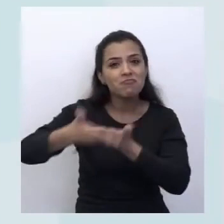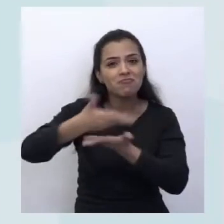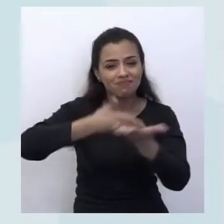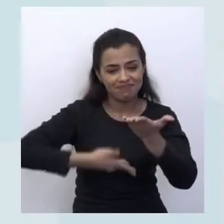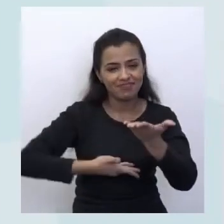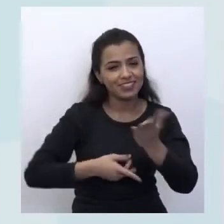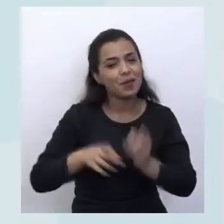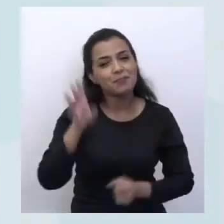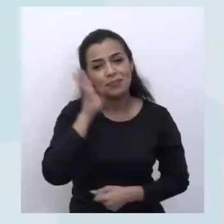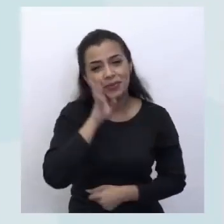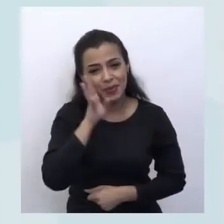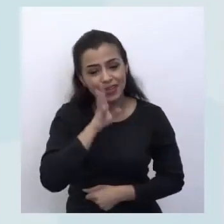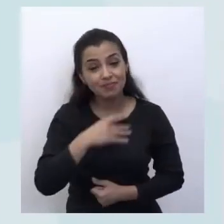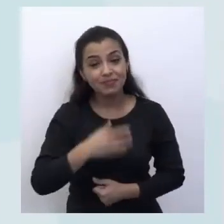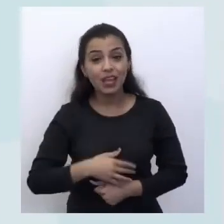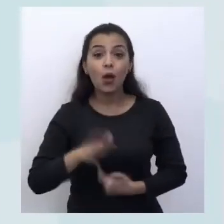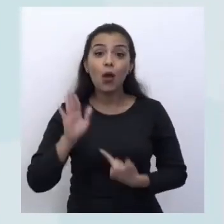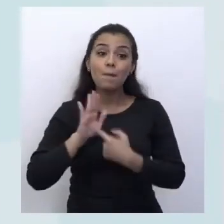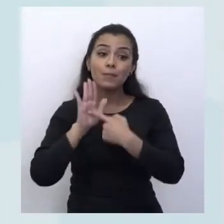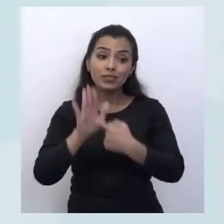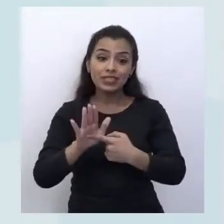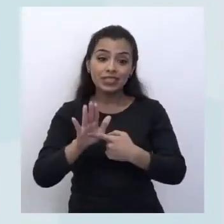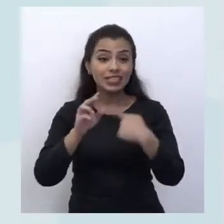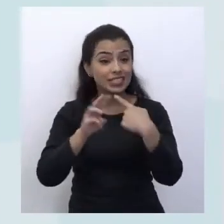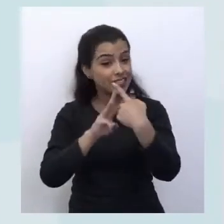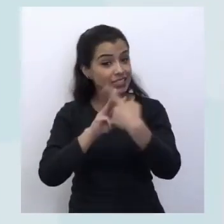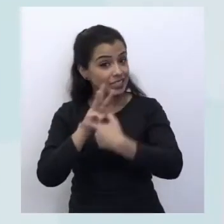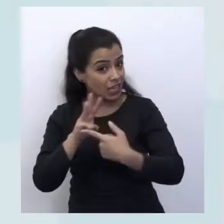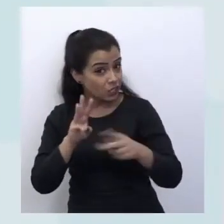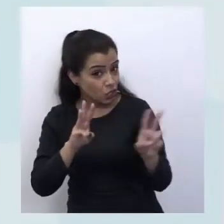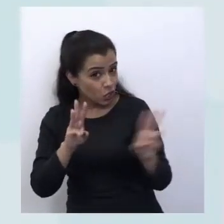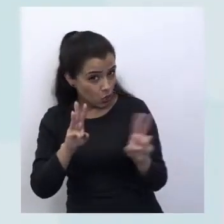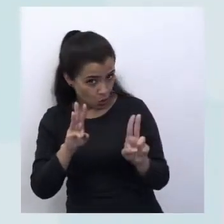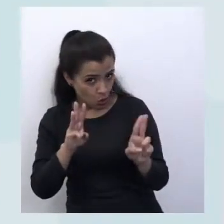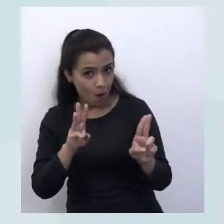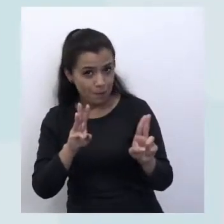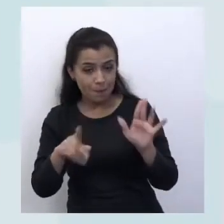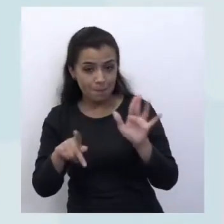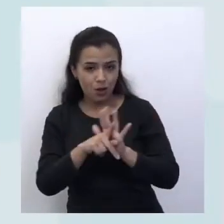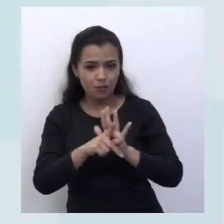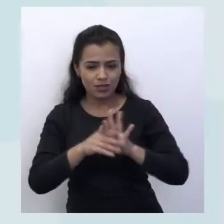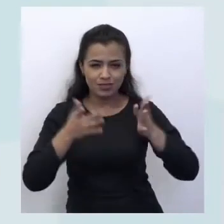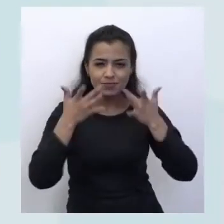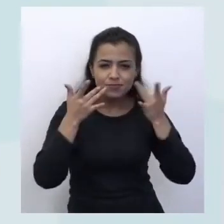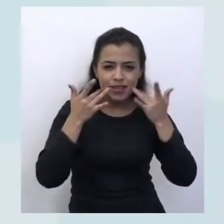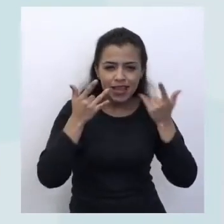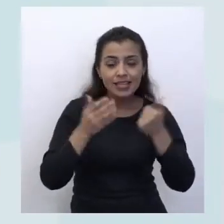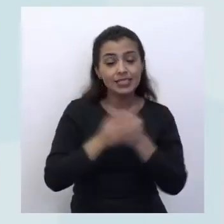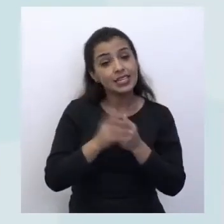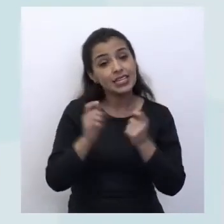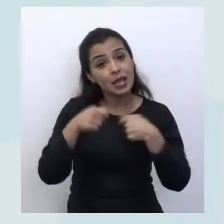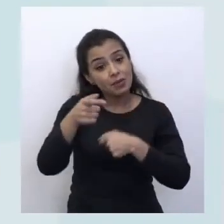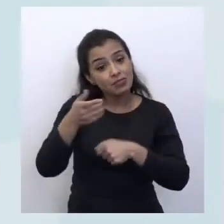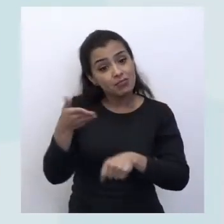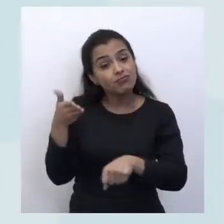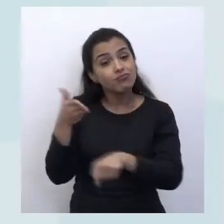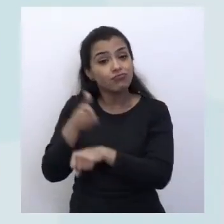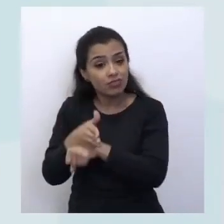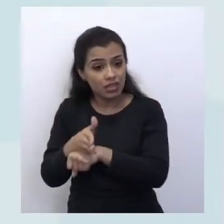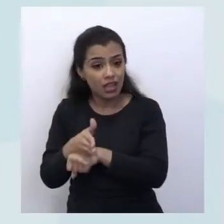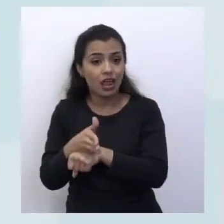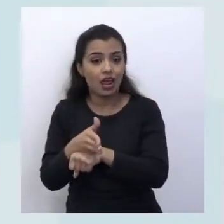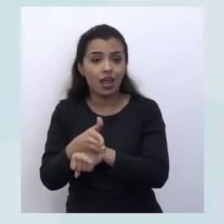turma. Então, eu trouxe 3 nomes de peças que vocês podem procurar aqui. Um é o Jogando no Quintal, se vocês colocarem no YouTube já aparece.